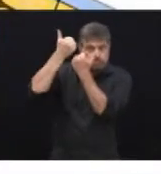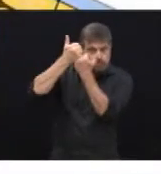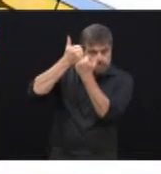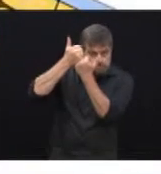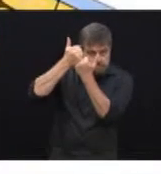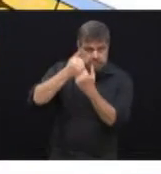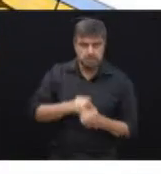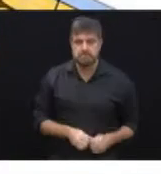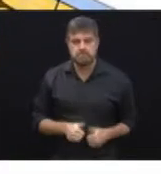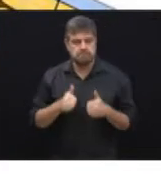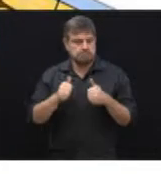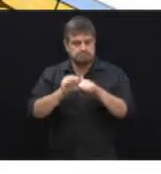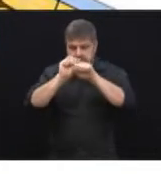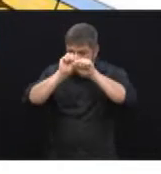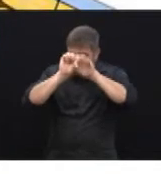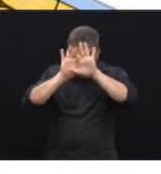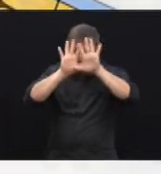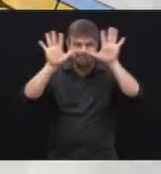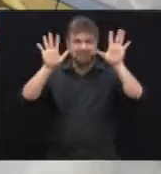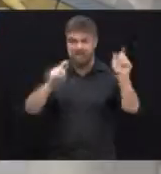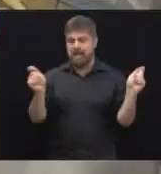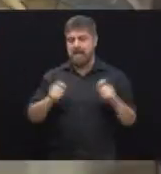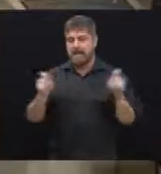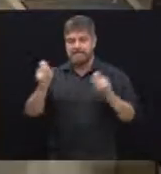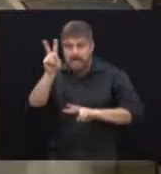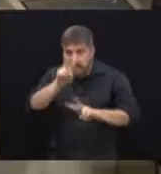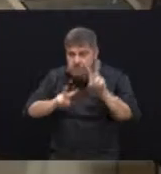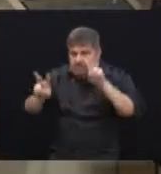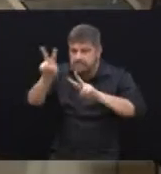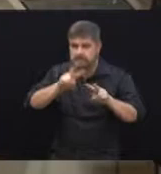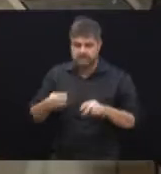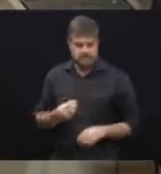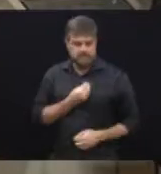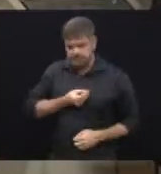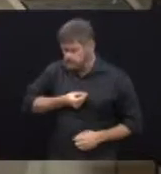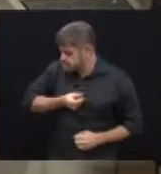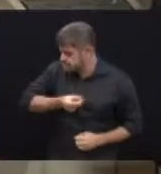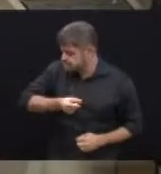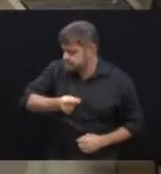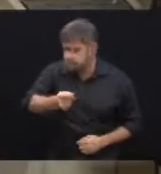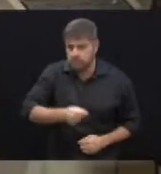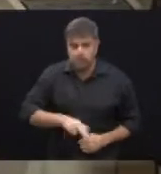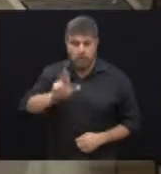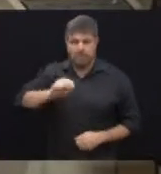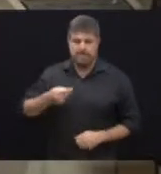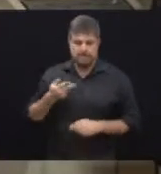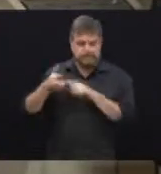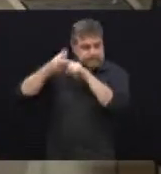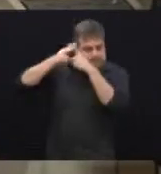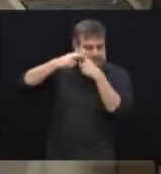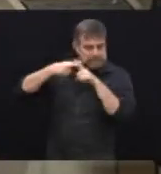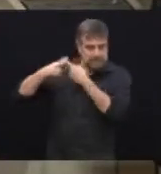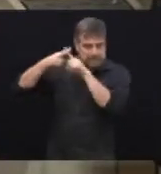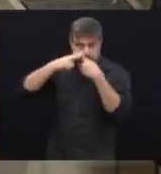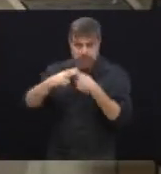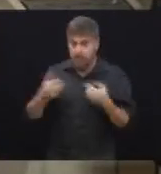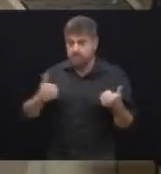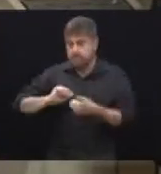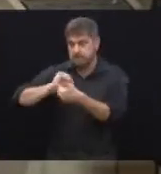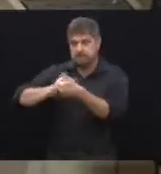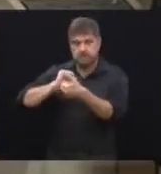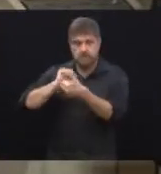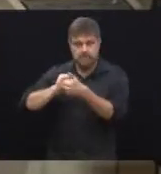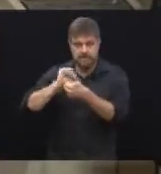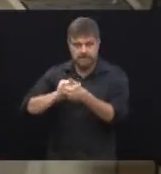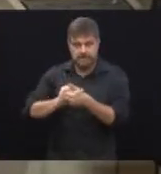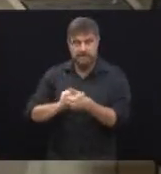coloca um implante no lugar onde estava esse cristalino que é transparente. Esse implante fica para o resto da vida, a gente não mexe mais. A qualidade dos